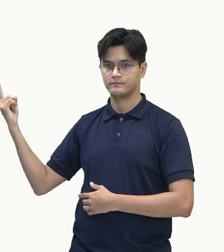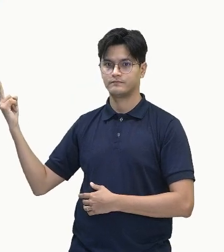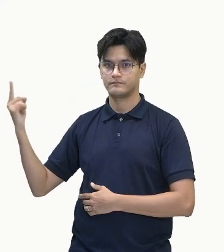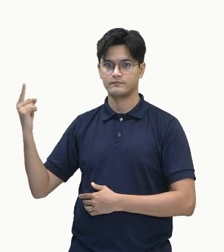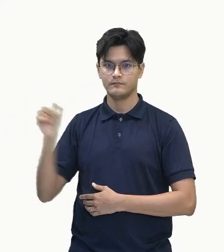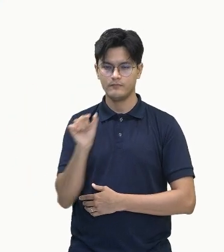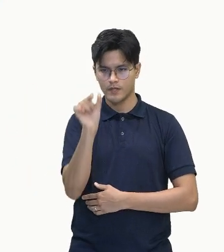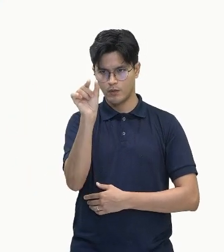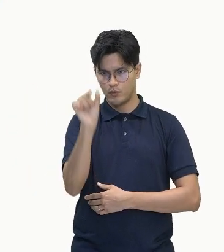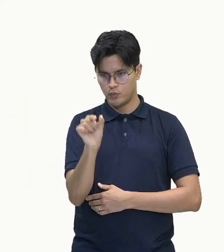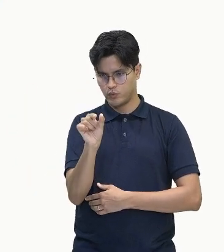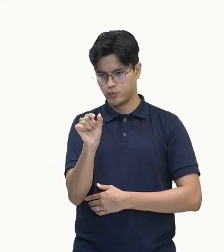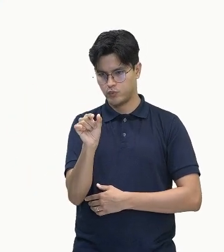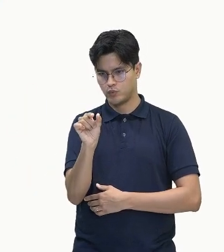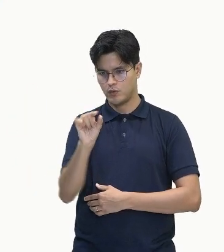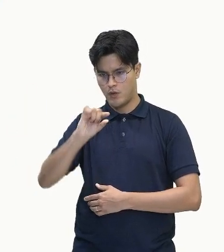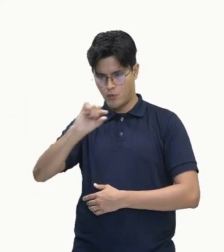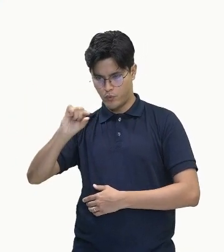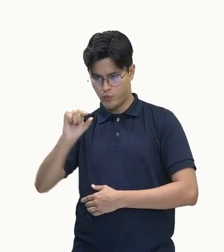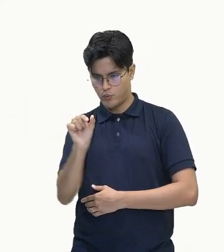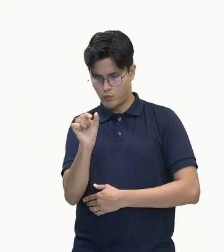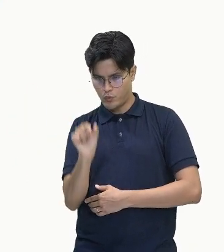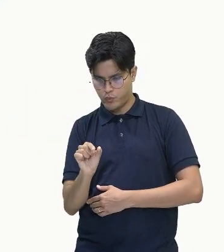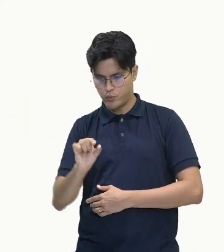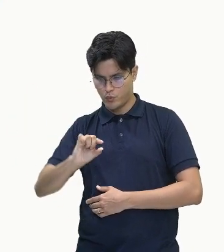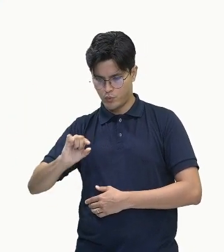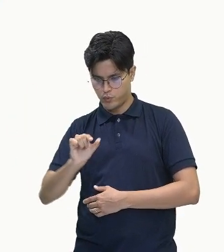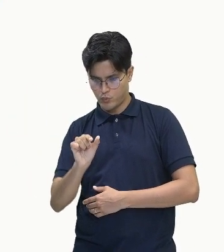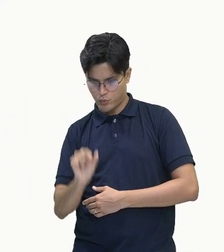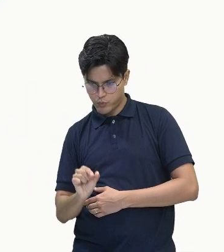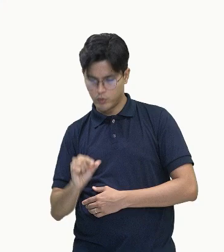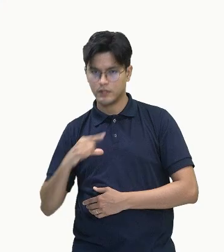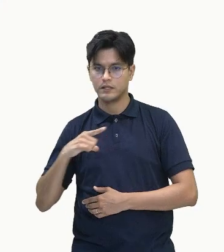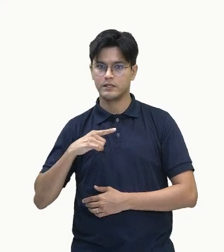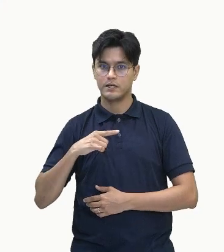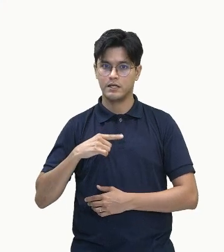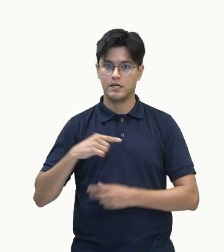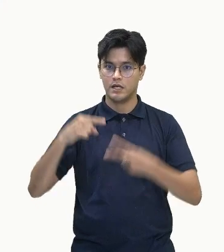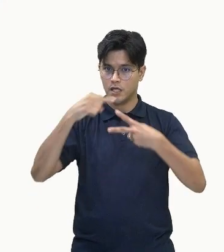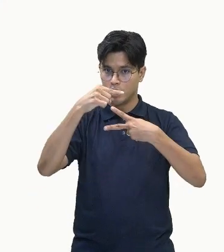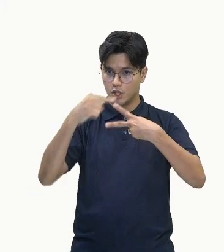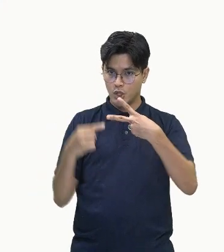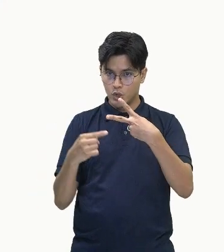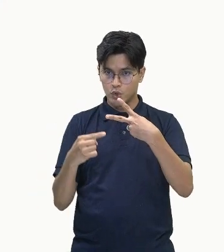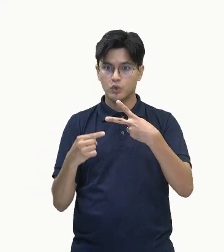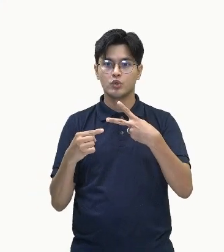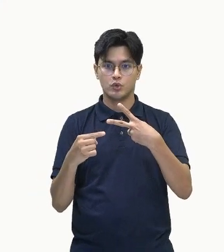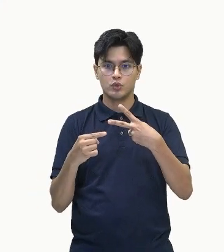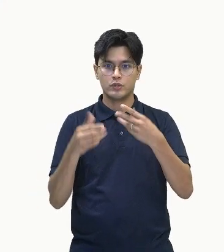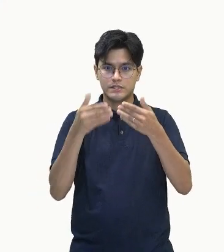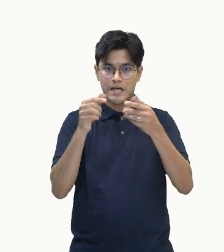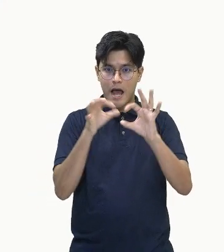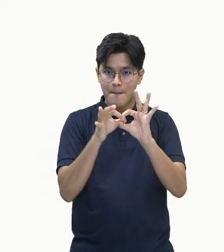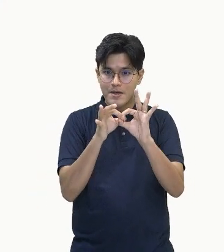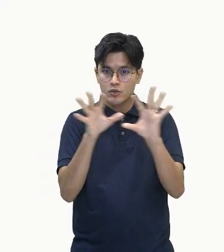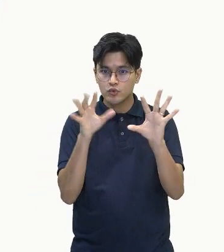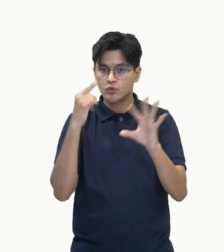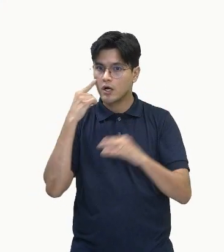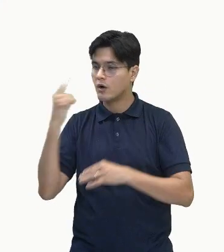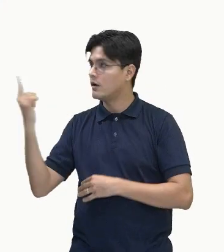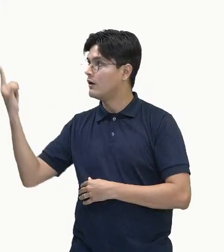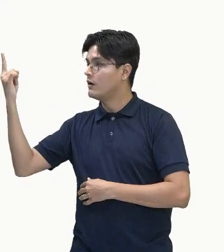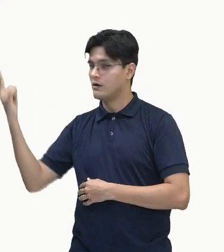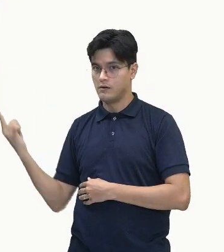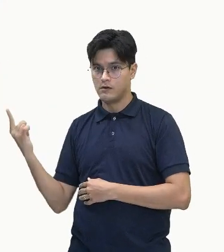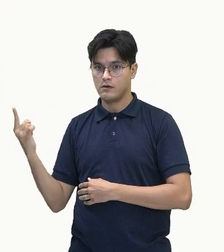aberturas, ela ultrapassa essas aberturas, né, modificando sua frente de onda. Observe que a frente de onda era